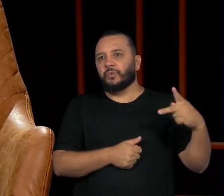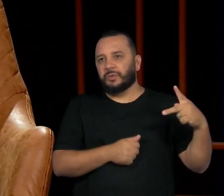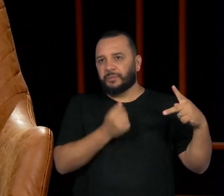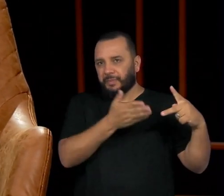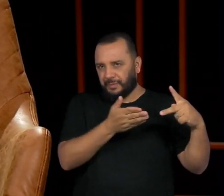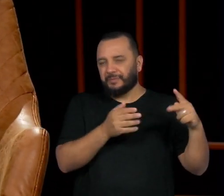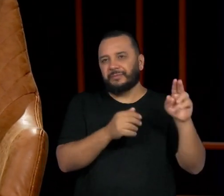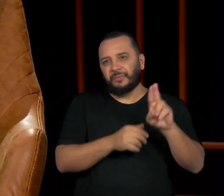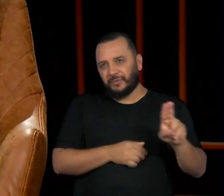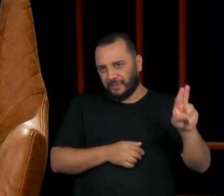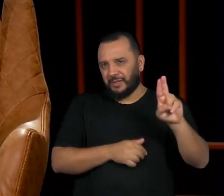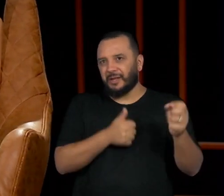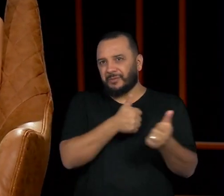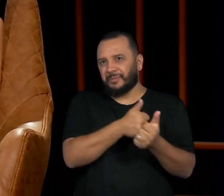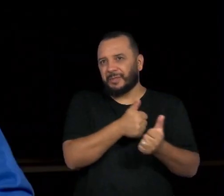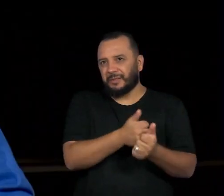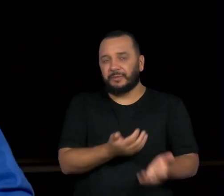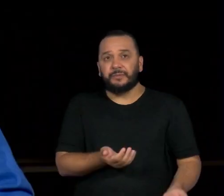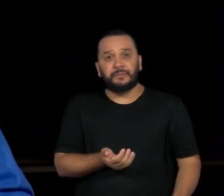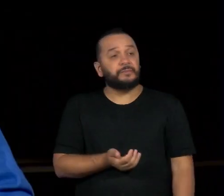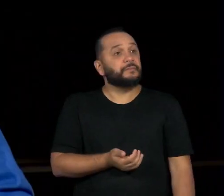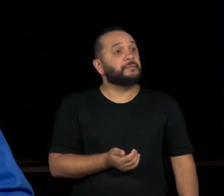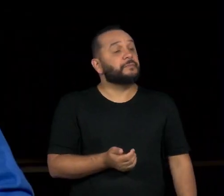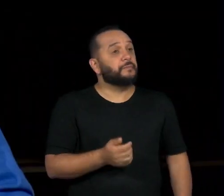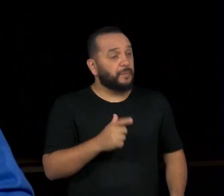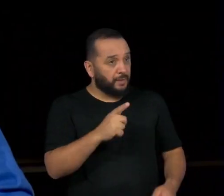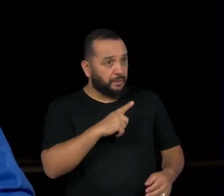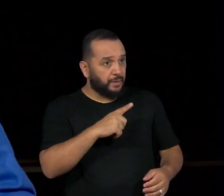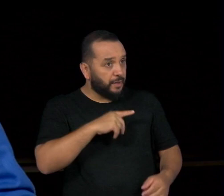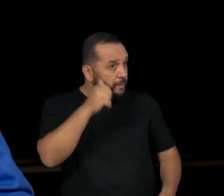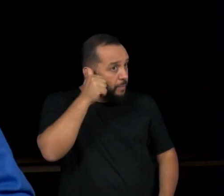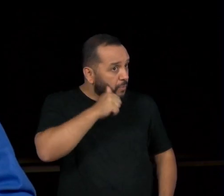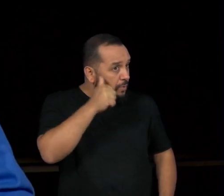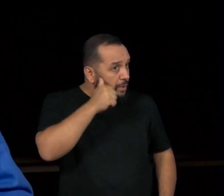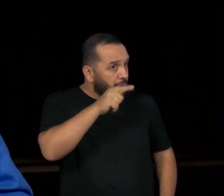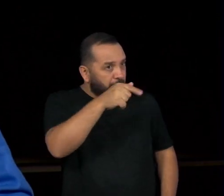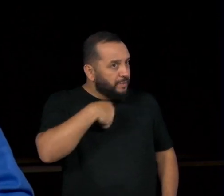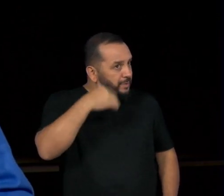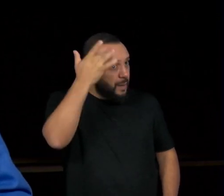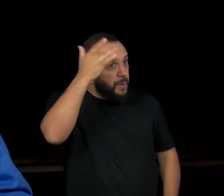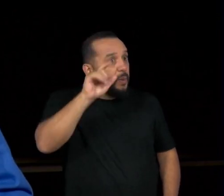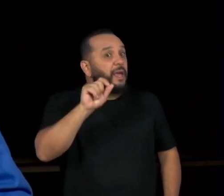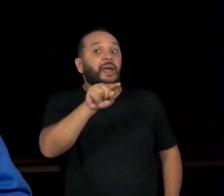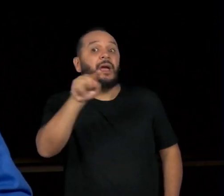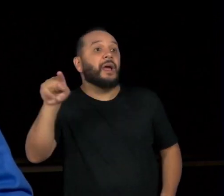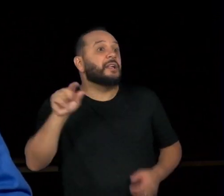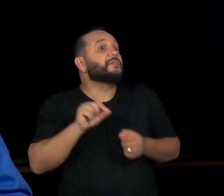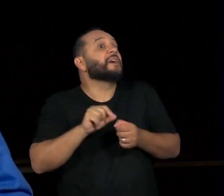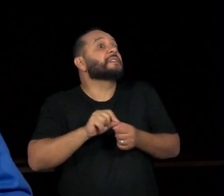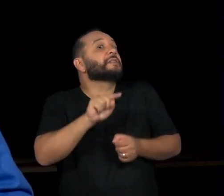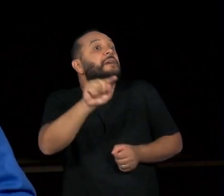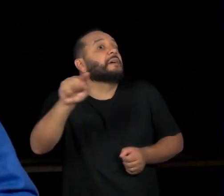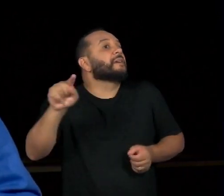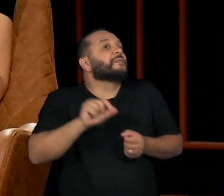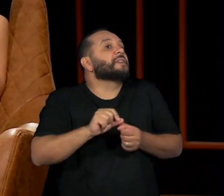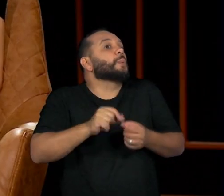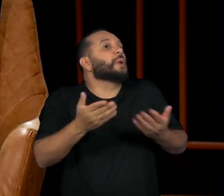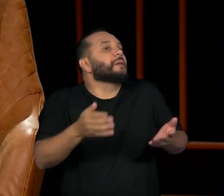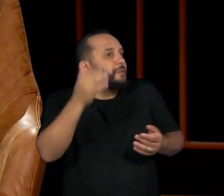da universidade. Nesse pensionato moravam umas garotas que você não sabia direito o que elas faziam durante Não sabia.